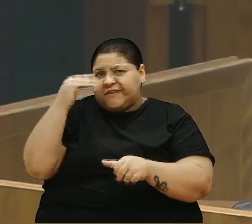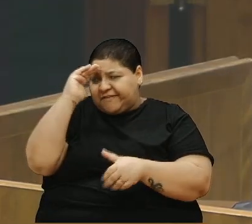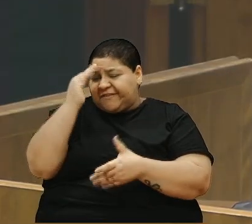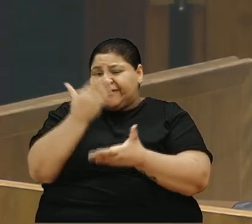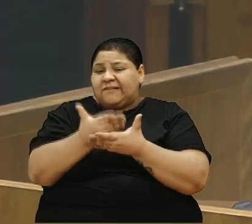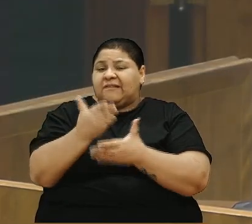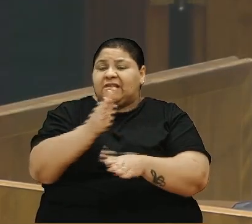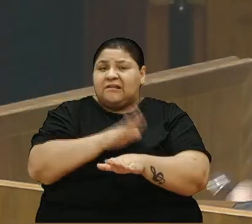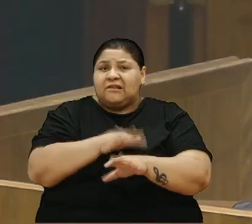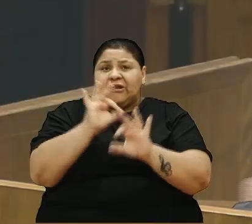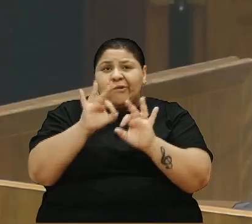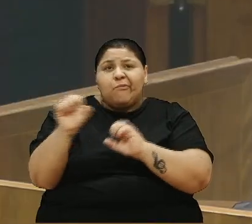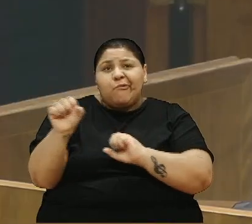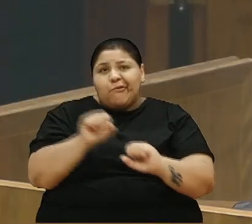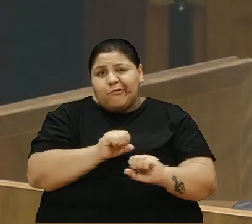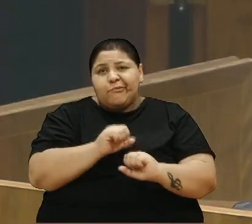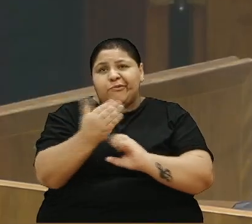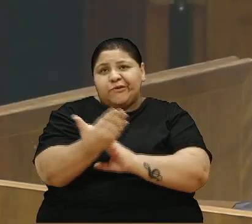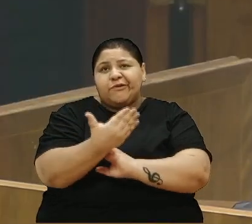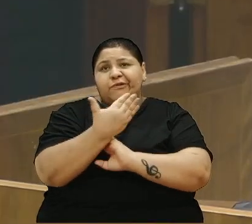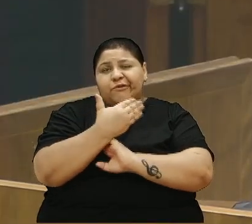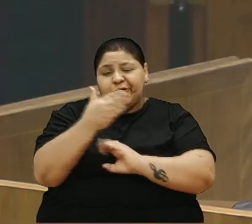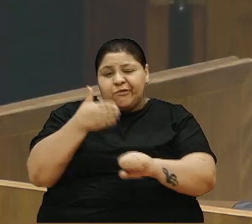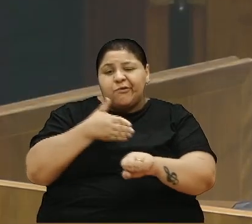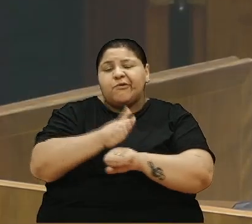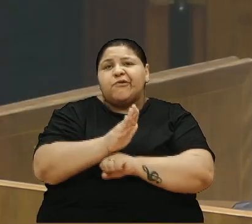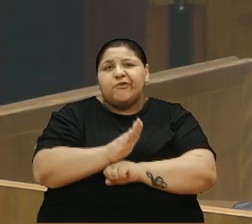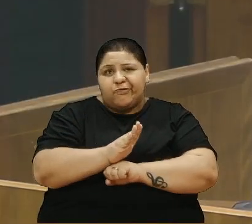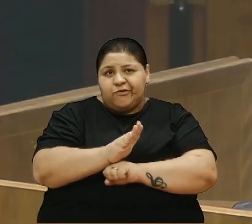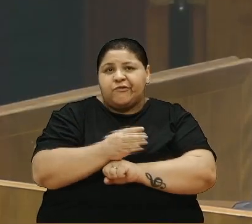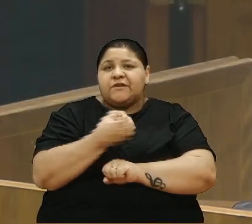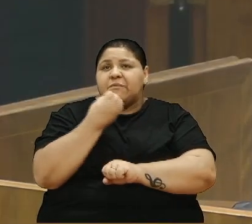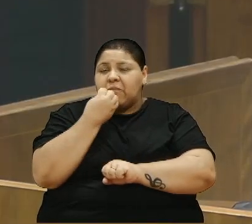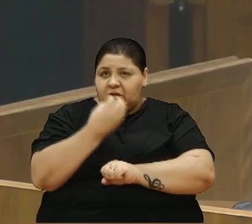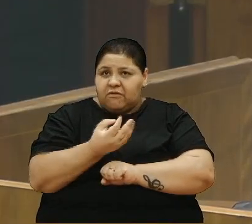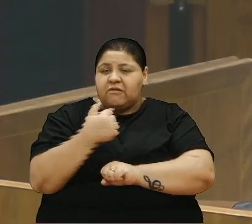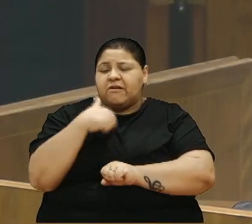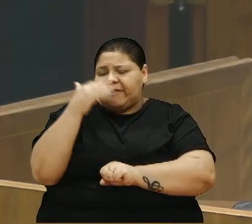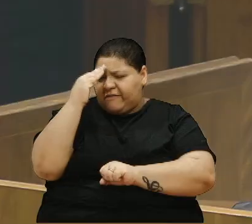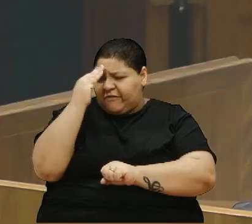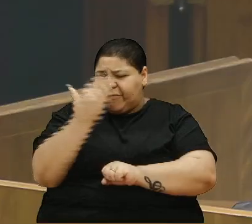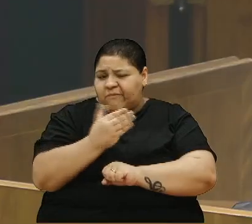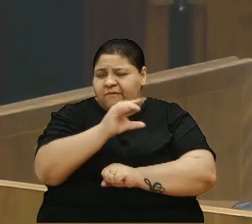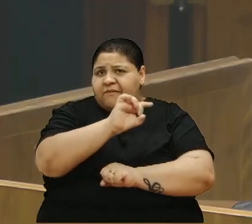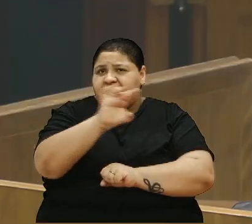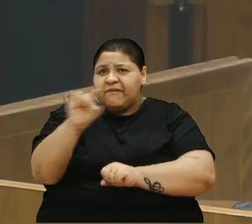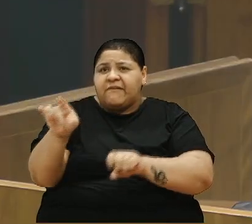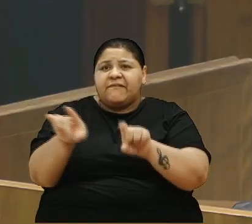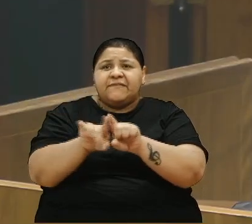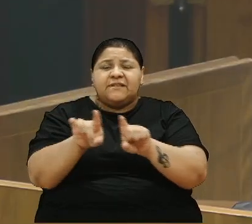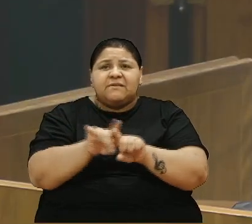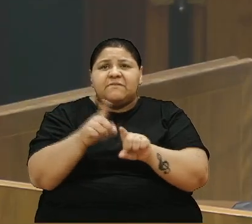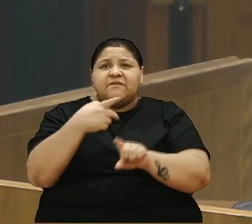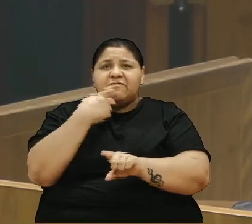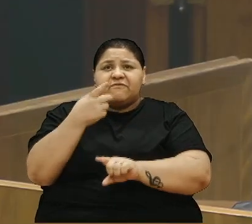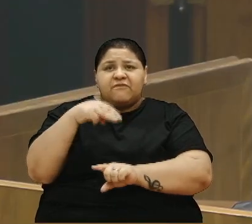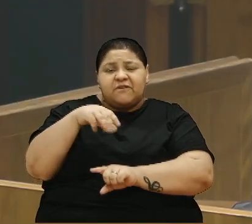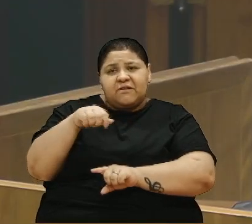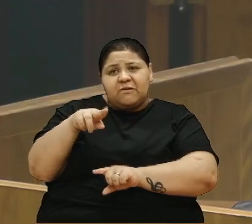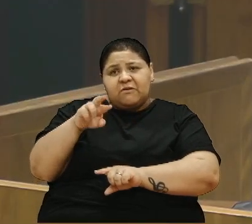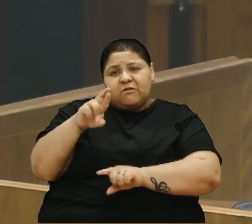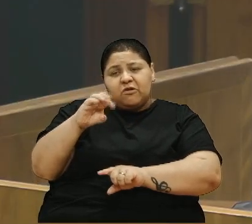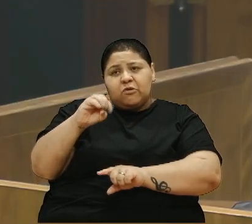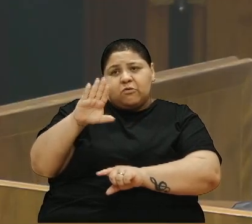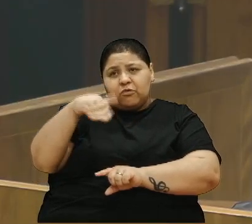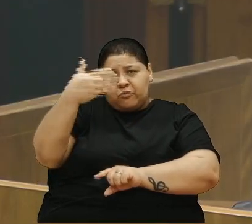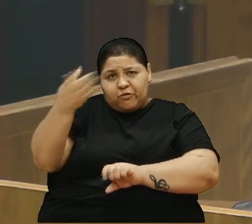momento oportuno, se você puder me ajudar a aprovar isso, vai ser de bom grado aí, eu vou agradecer a cada um, e também já falei para o Mauro que nos próximos dias a gente